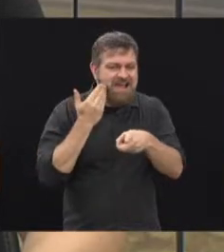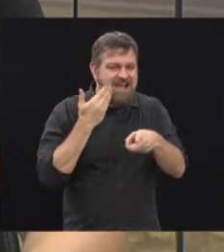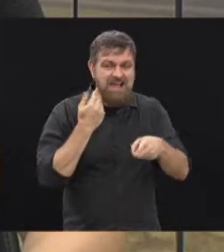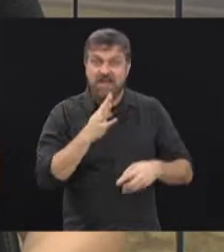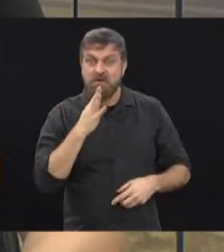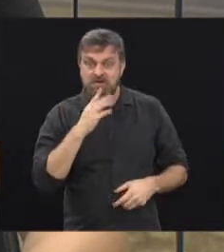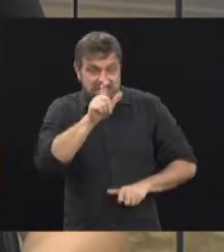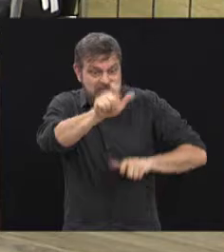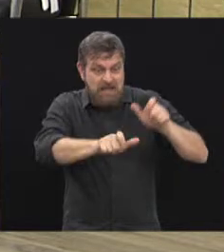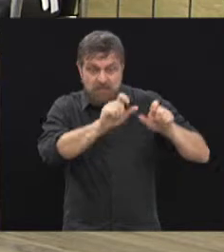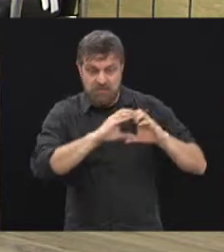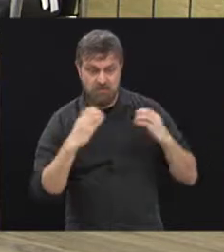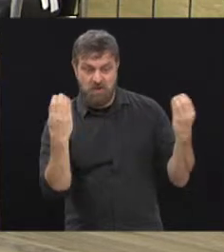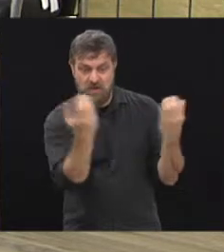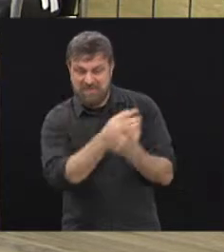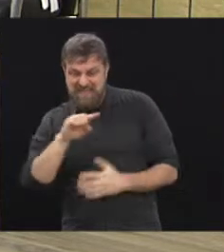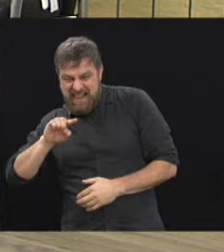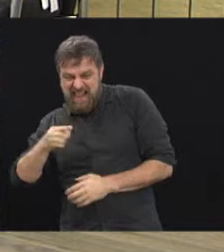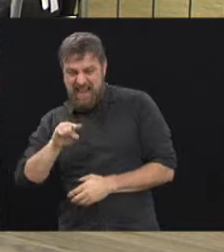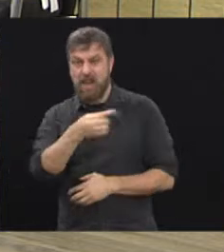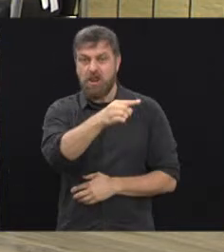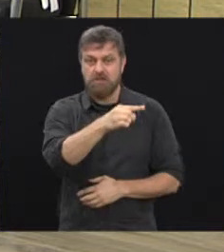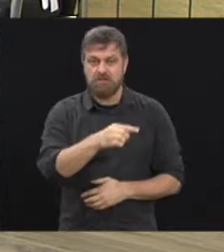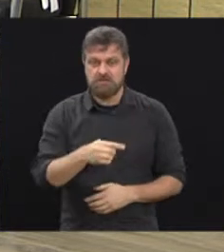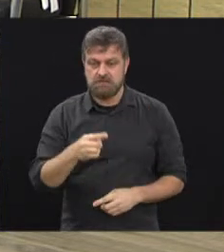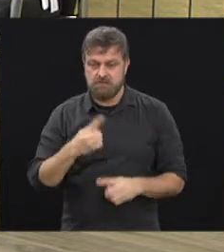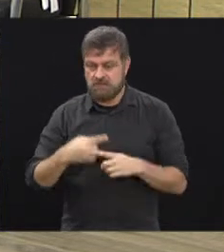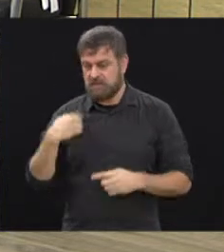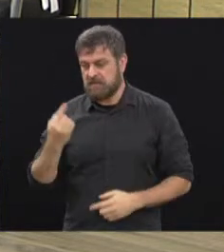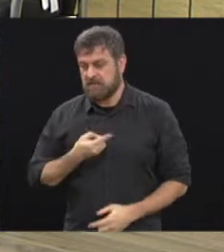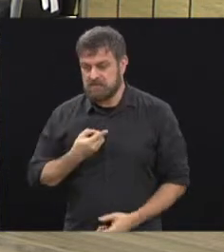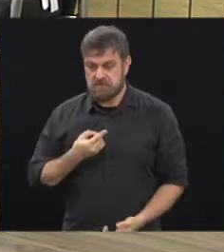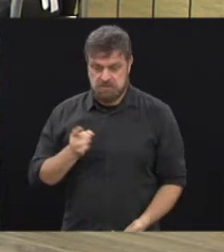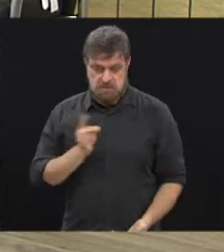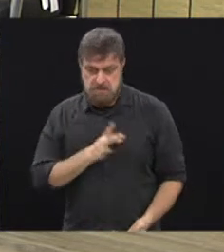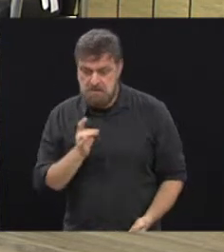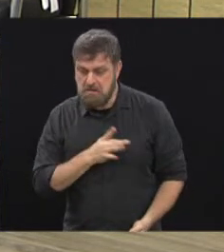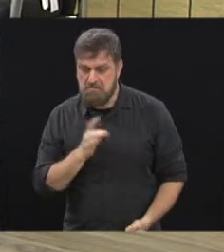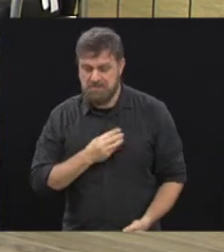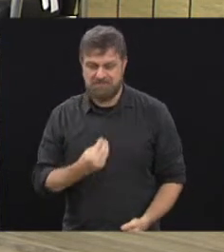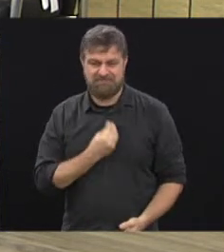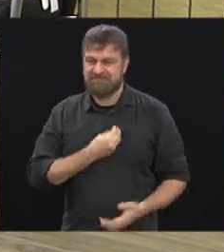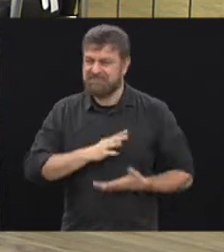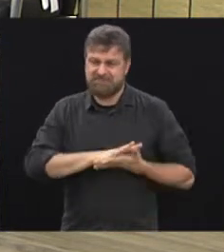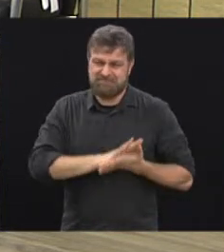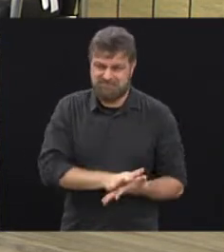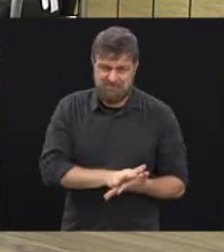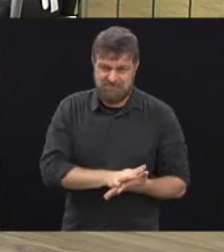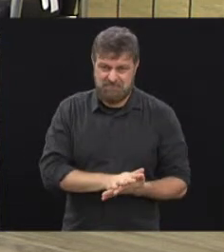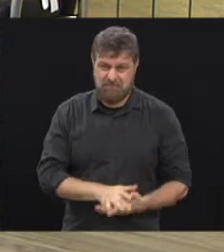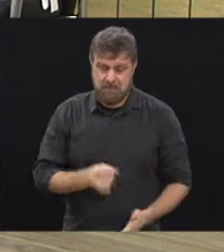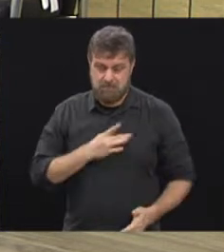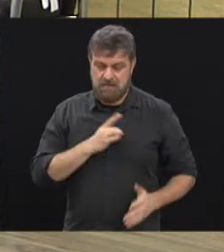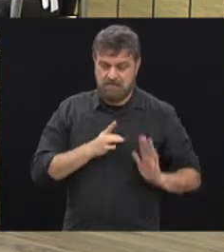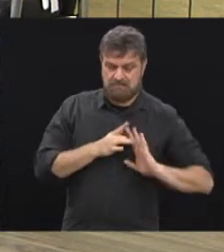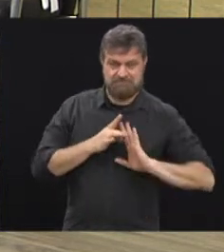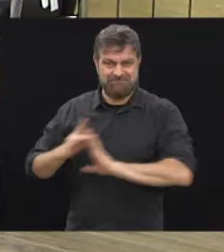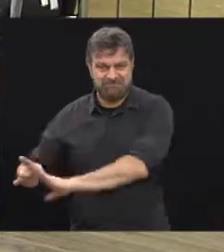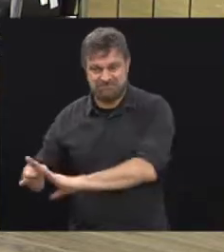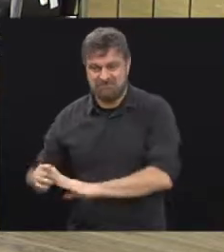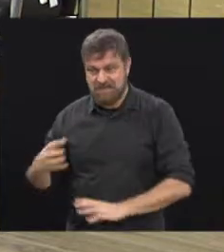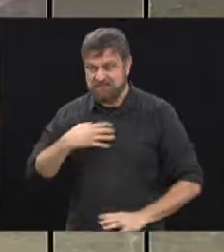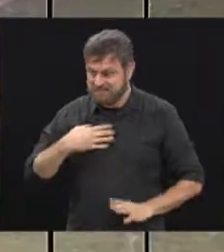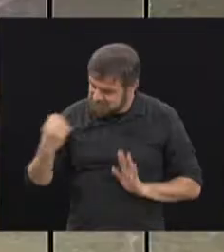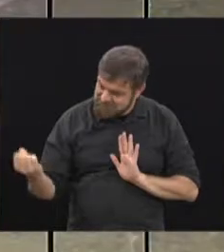mais remotas, porque a gente deixa de viver quando a gente tem medo, né? Então, isso foi uma coisa que